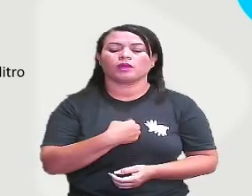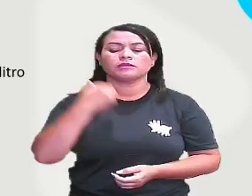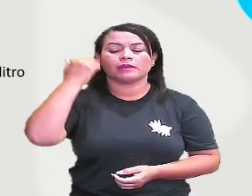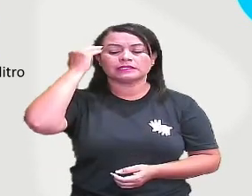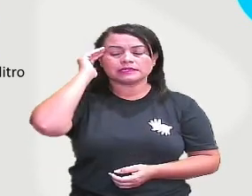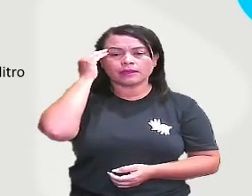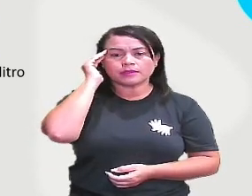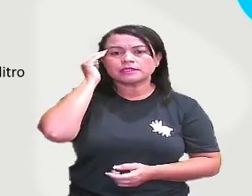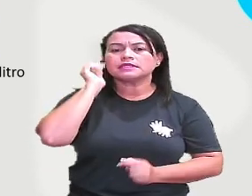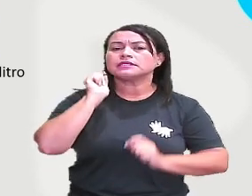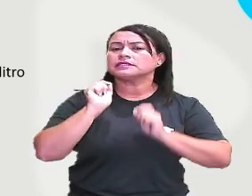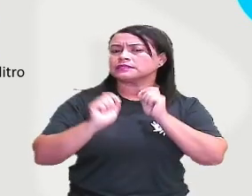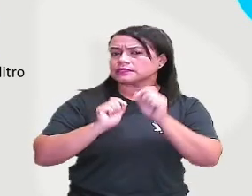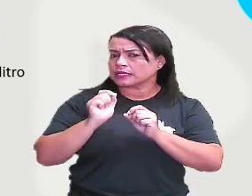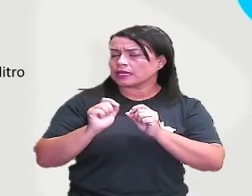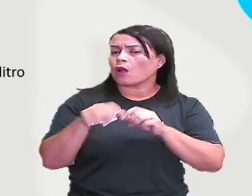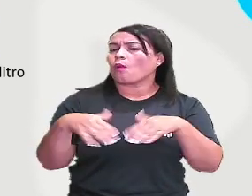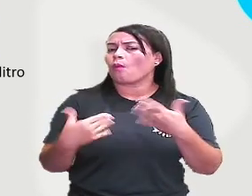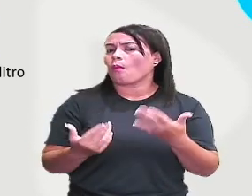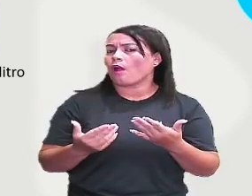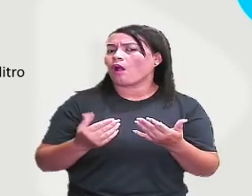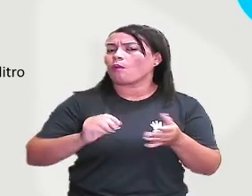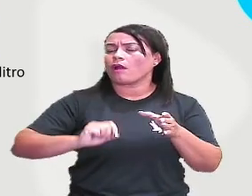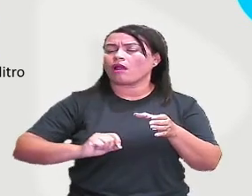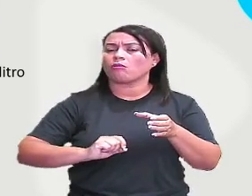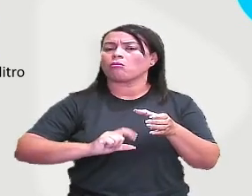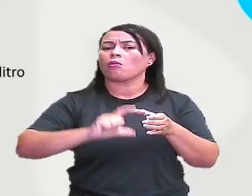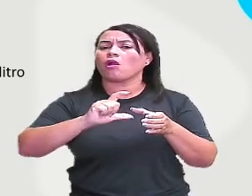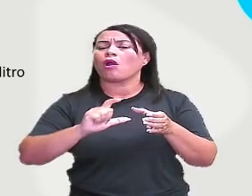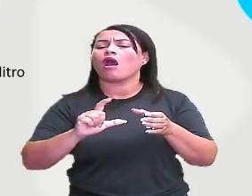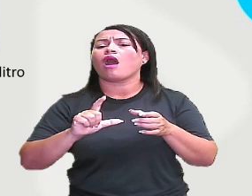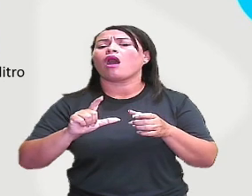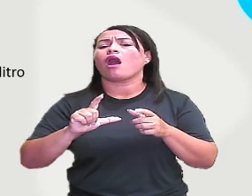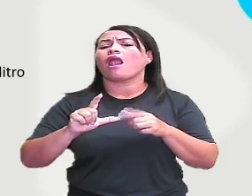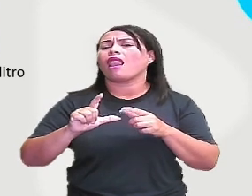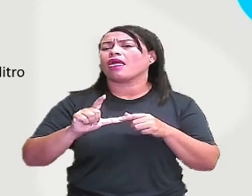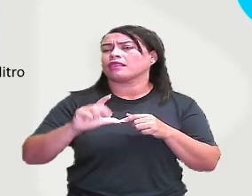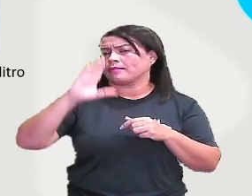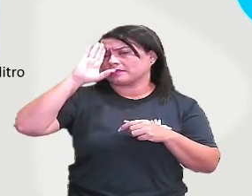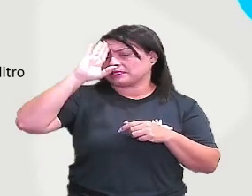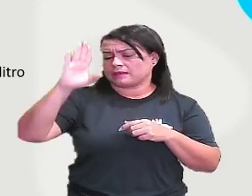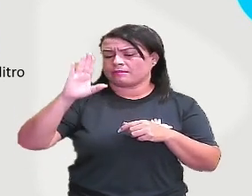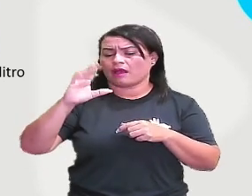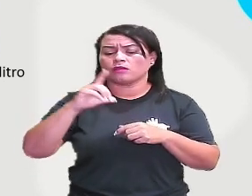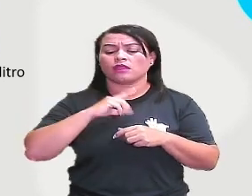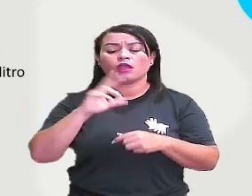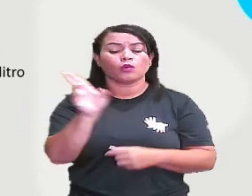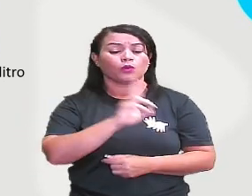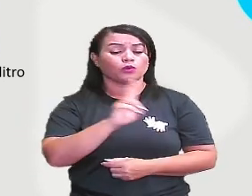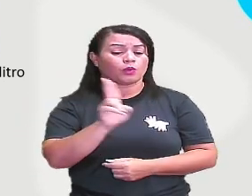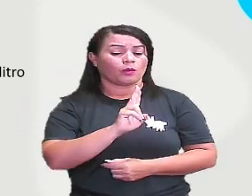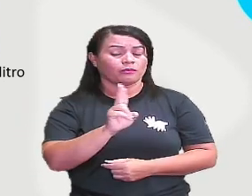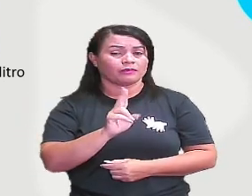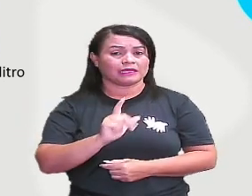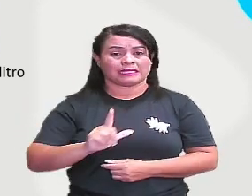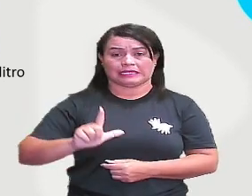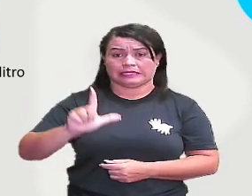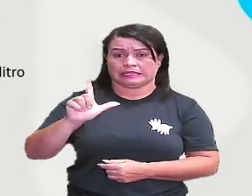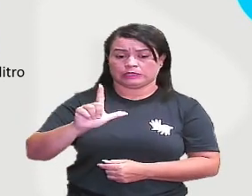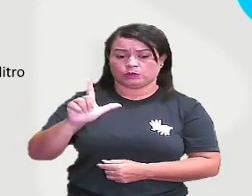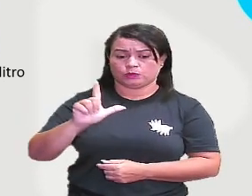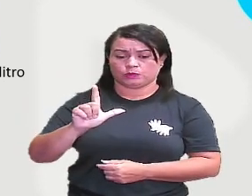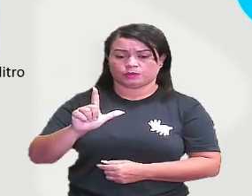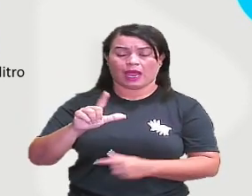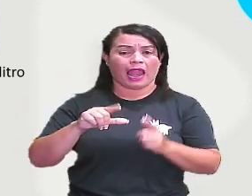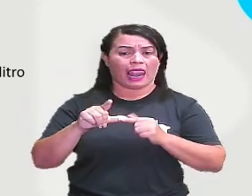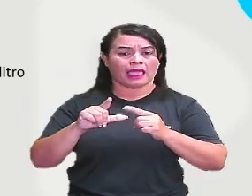capacidade. Qual é a unidade fundamental para medir capacidade? Ela é denominada de litro. Presta bem